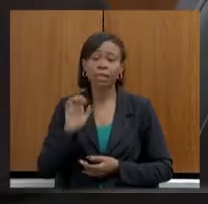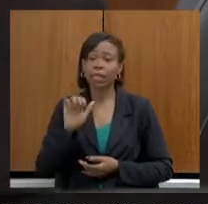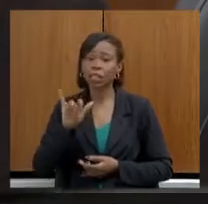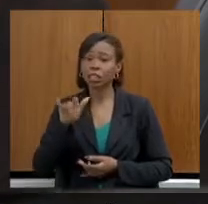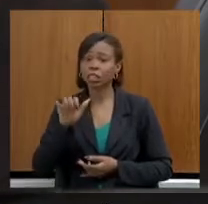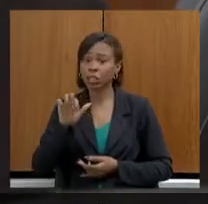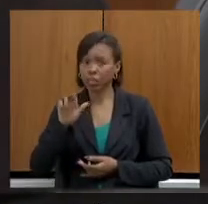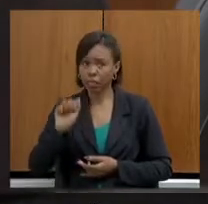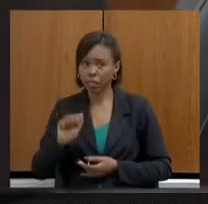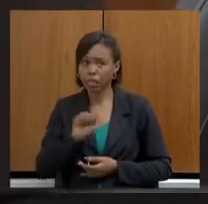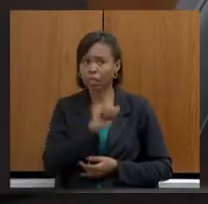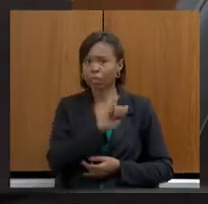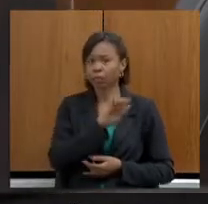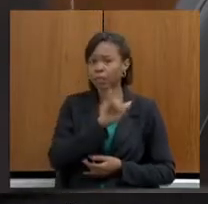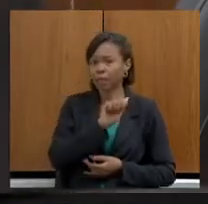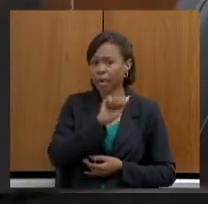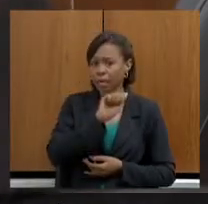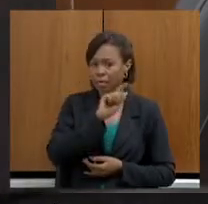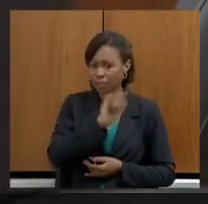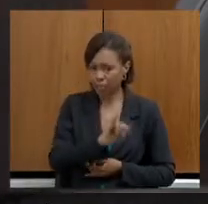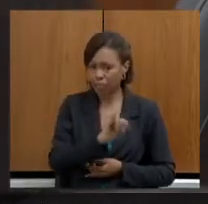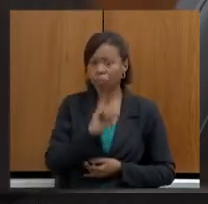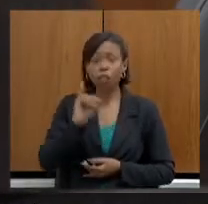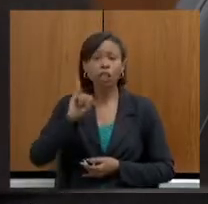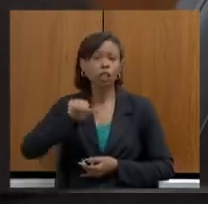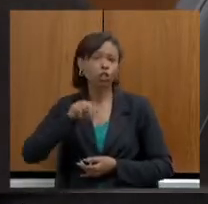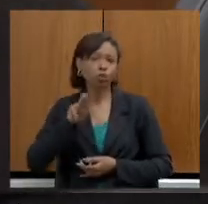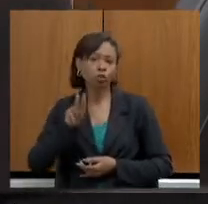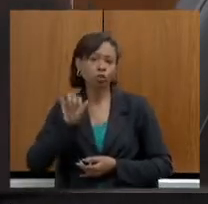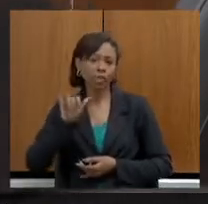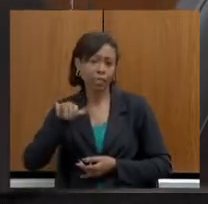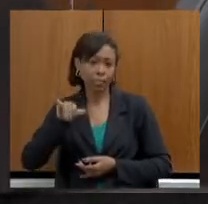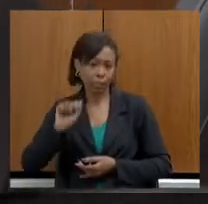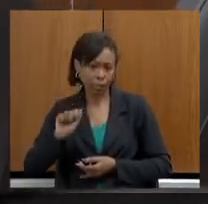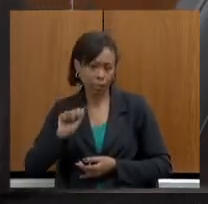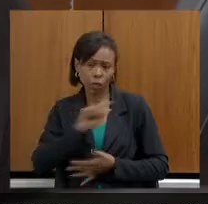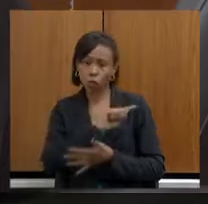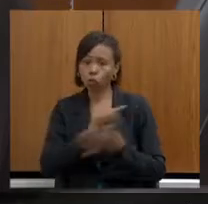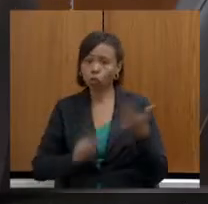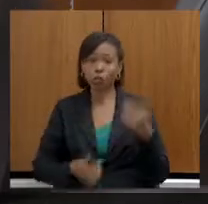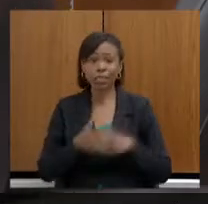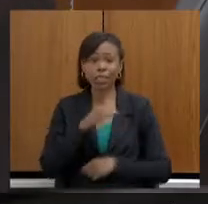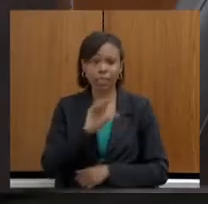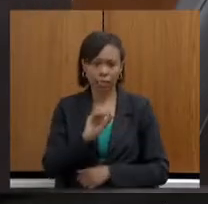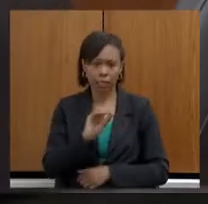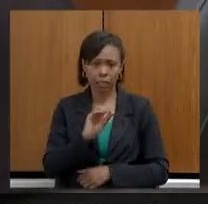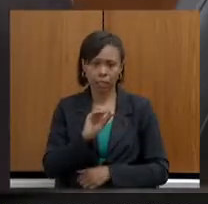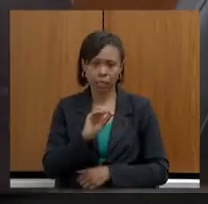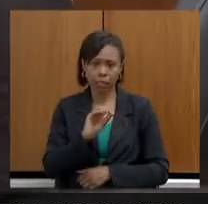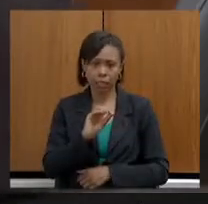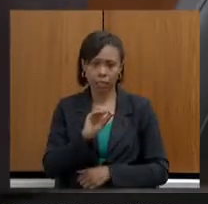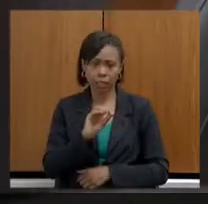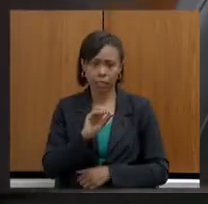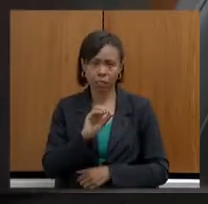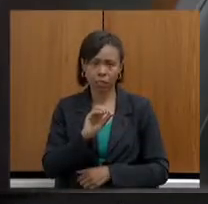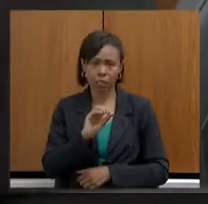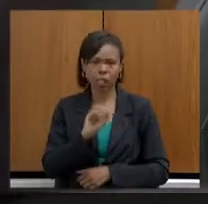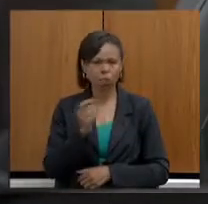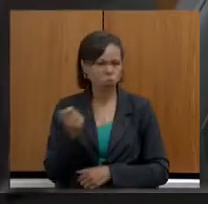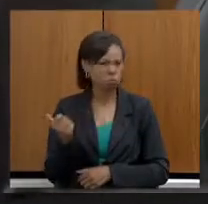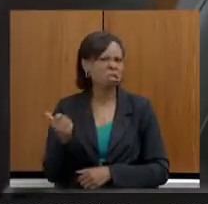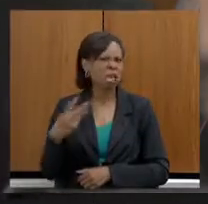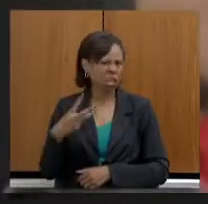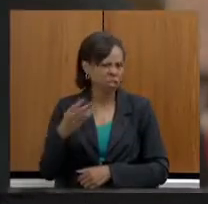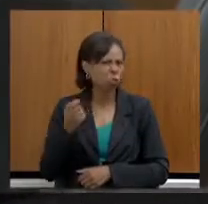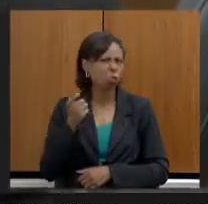Ibiá Ibiaí e juvenília certo então estamos chegando agora ao 30º que eu tô o 40º respondendo